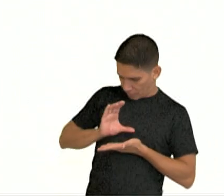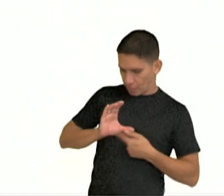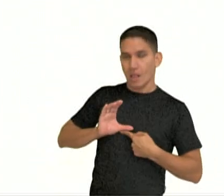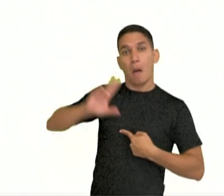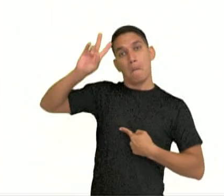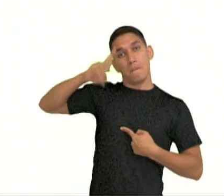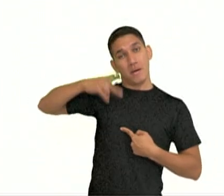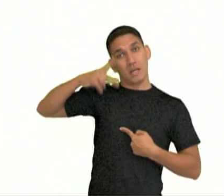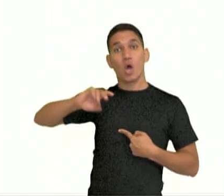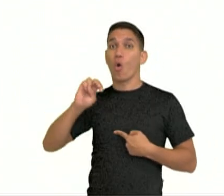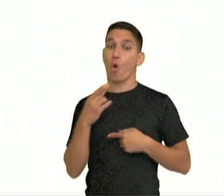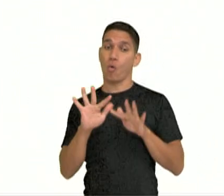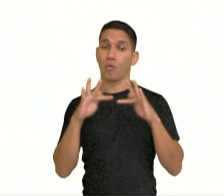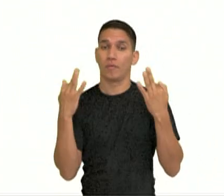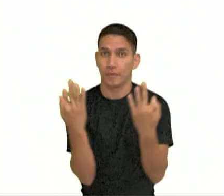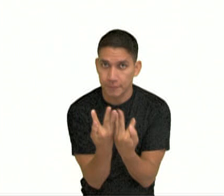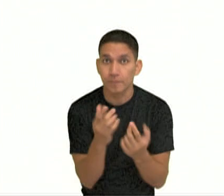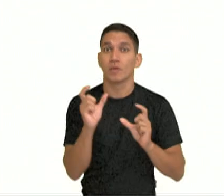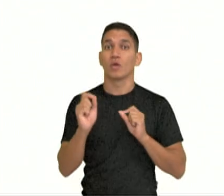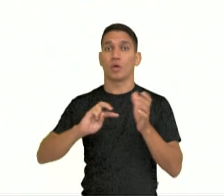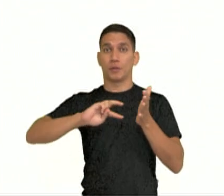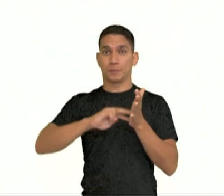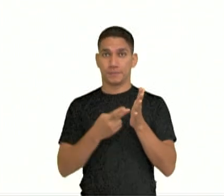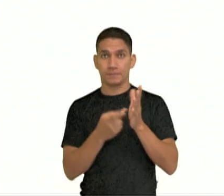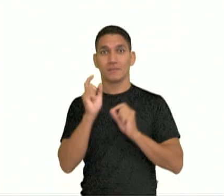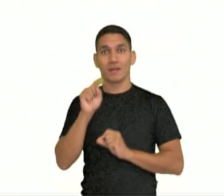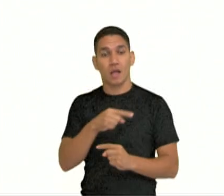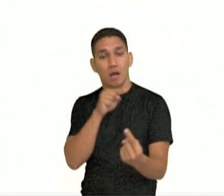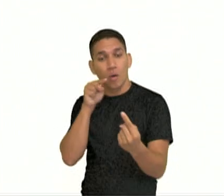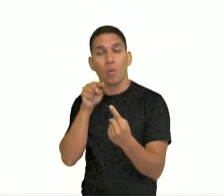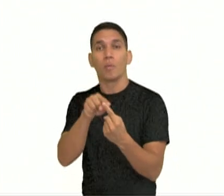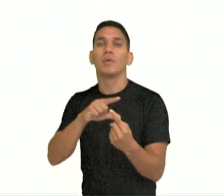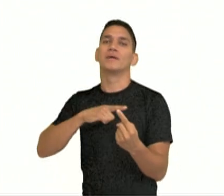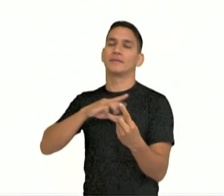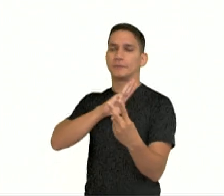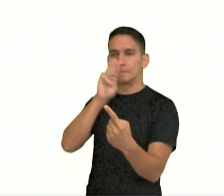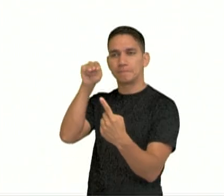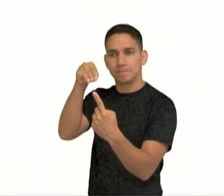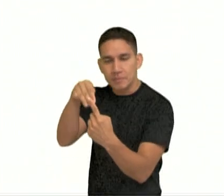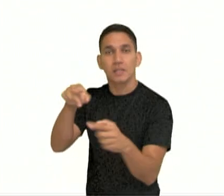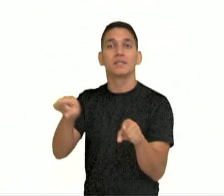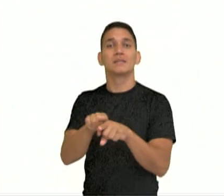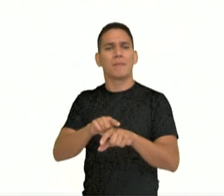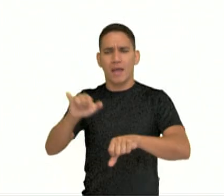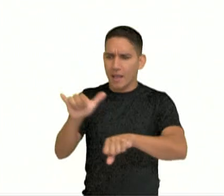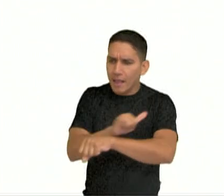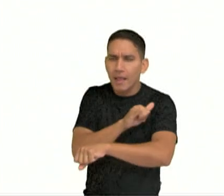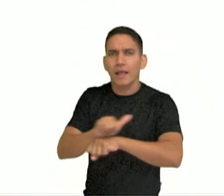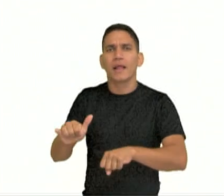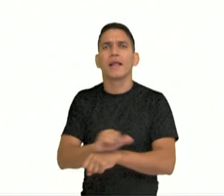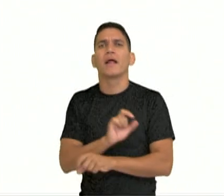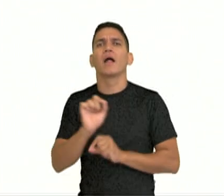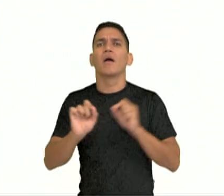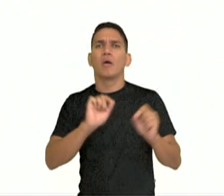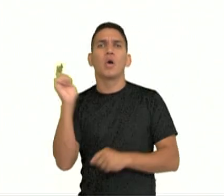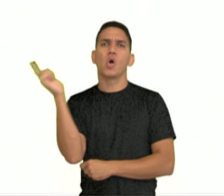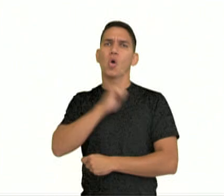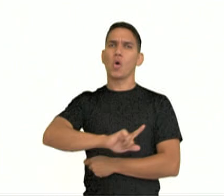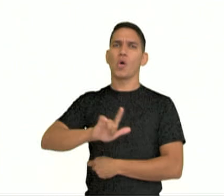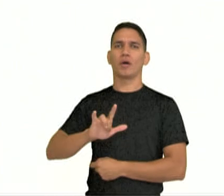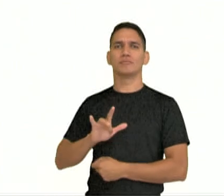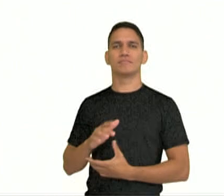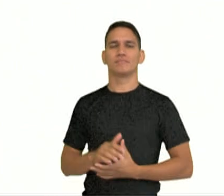ou familiares com a definição de objetivos, metas e estratégias para a gente poder